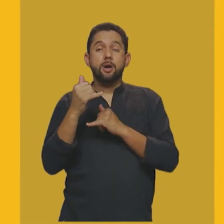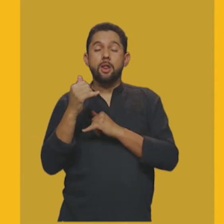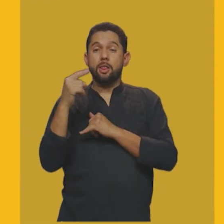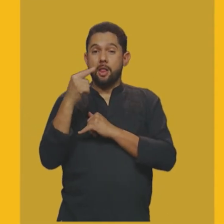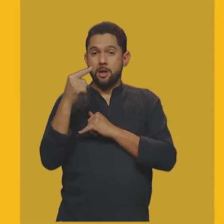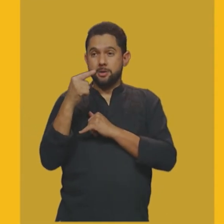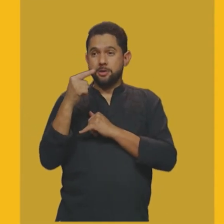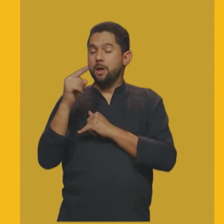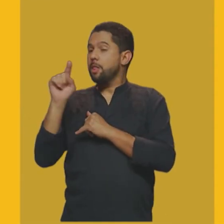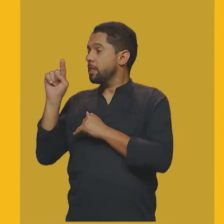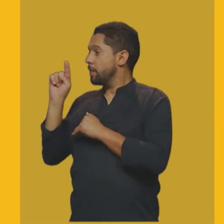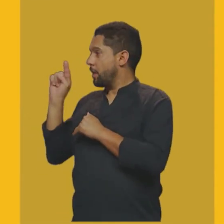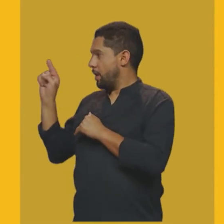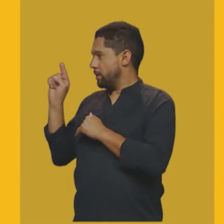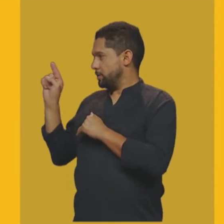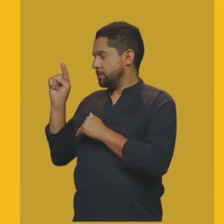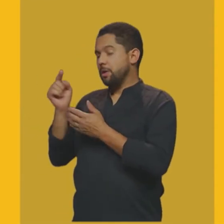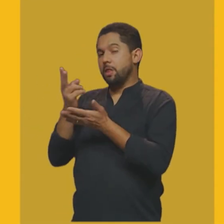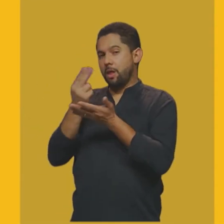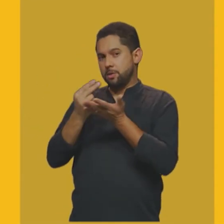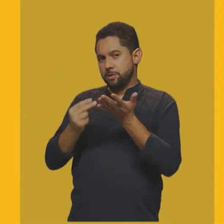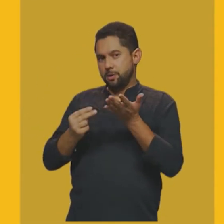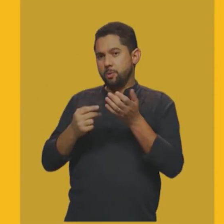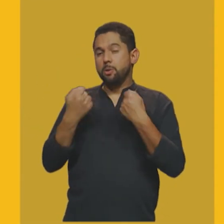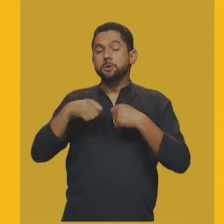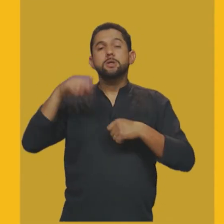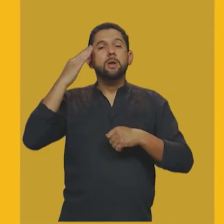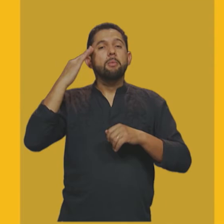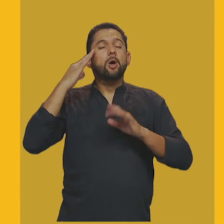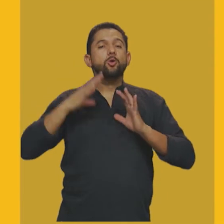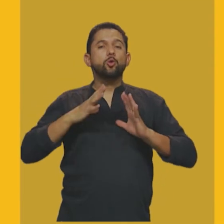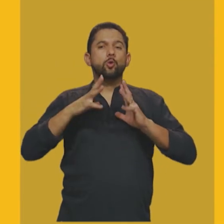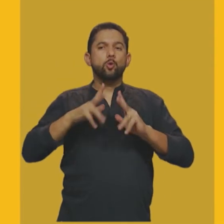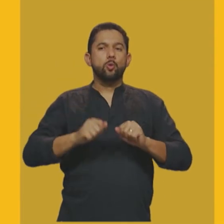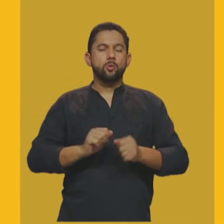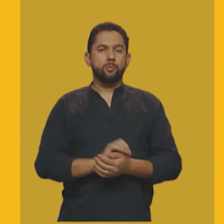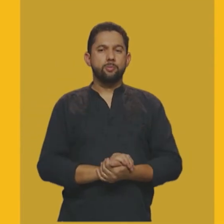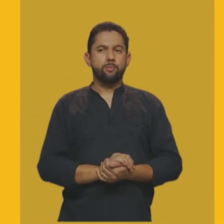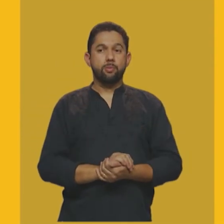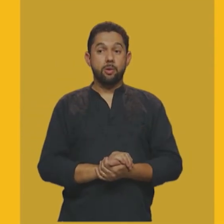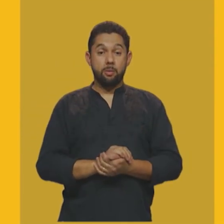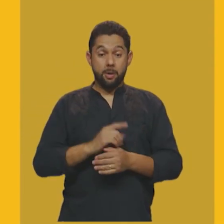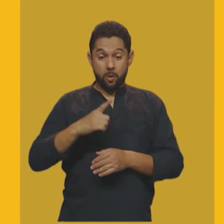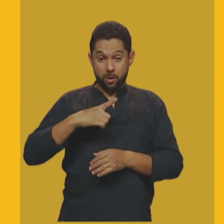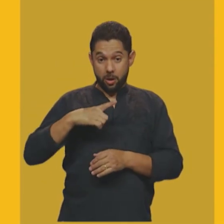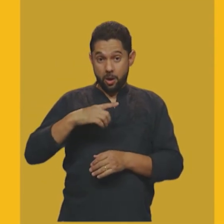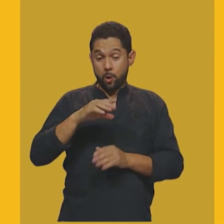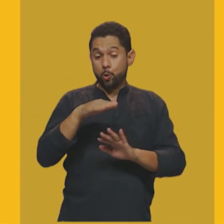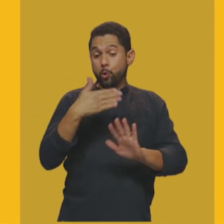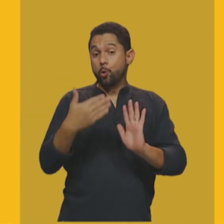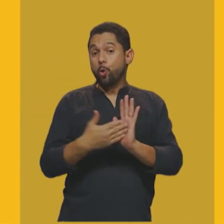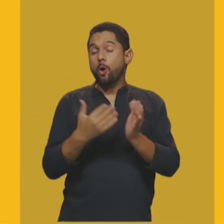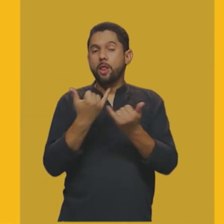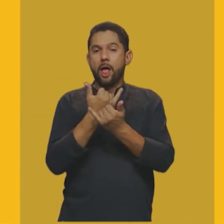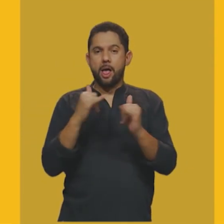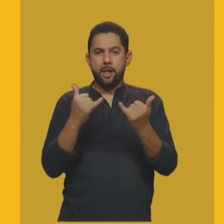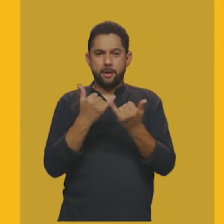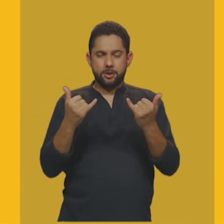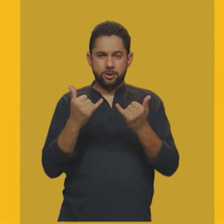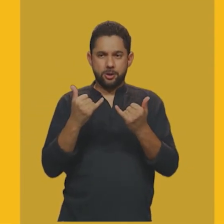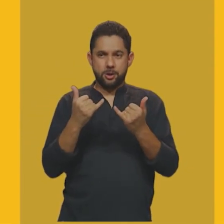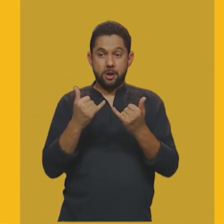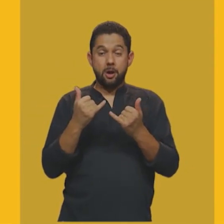que calcular a corrente total do circuito. E para calcular a corrente total do circuito, eu preciso calcular